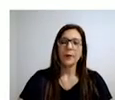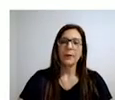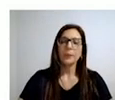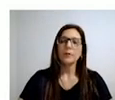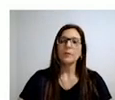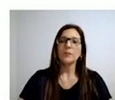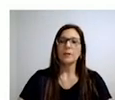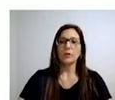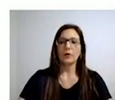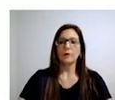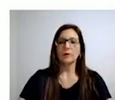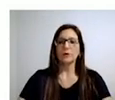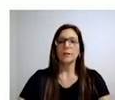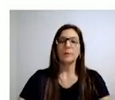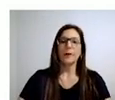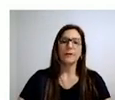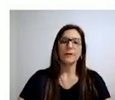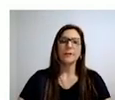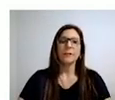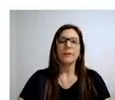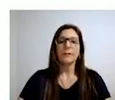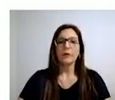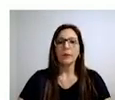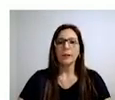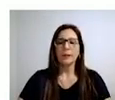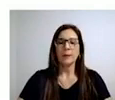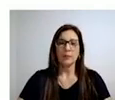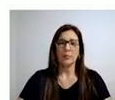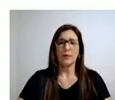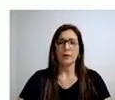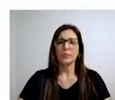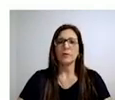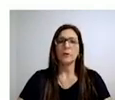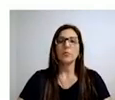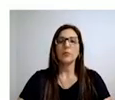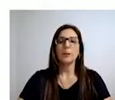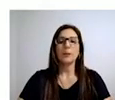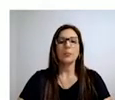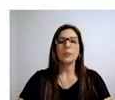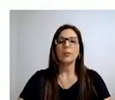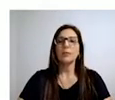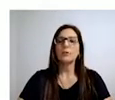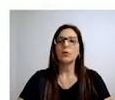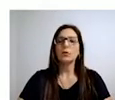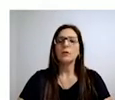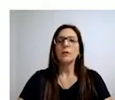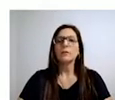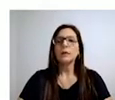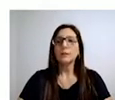A reprodução sexuada nos animais. Então, aqui na imagem ao lado, nós temos o espermatozoide em